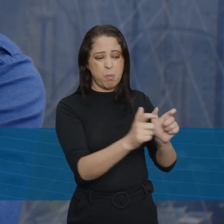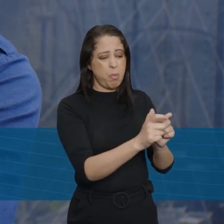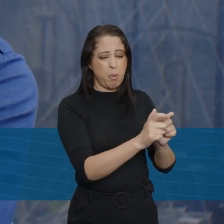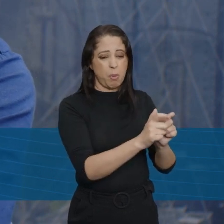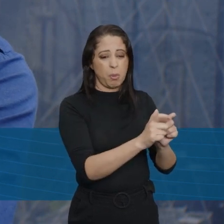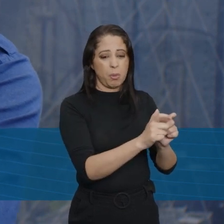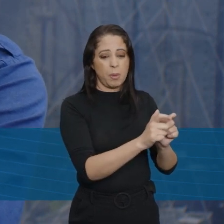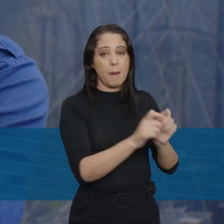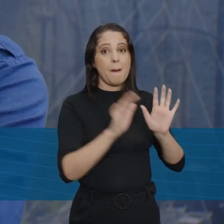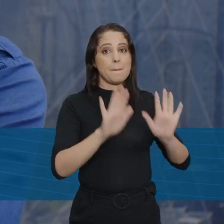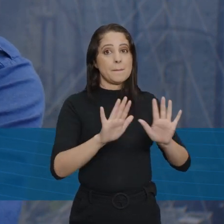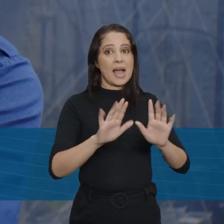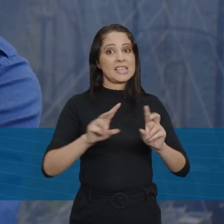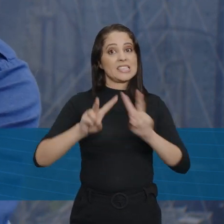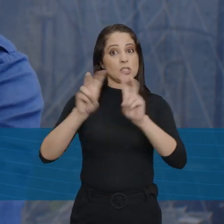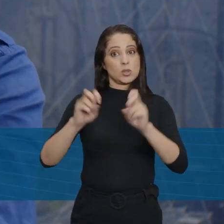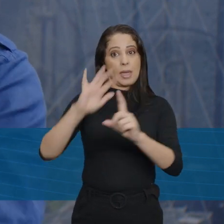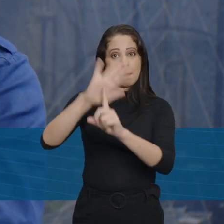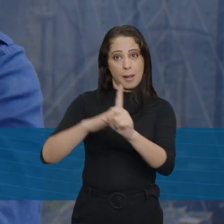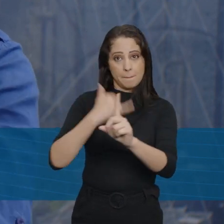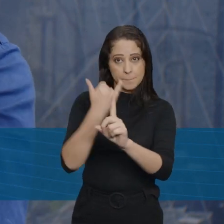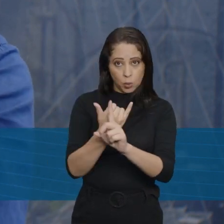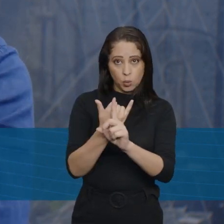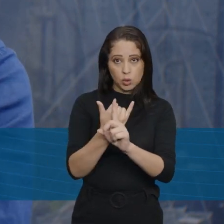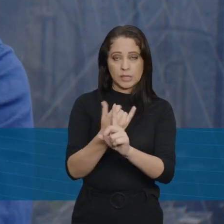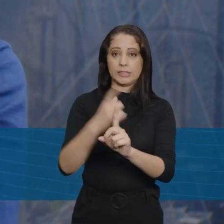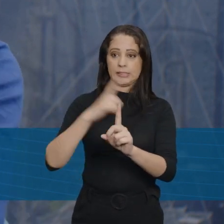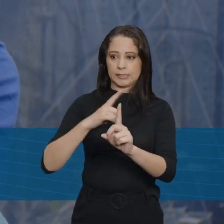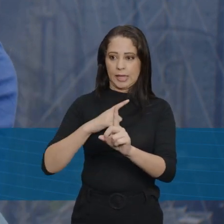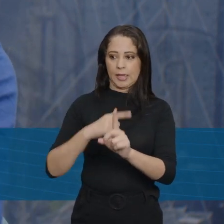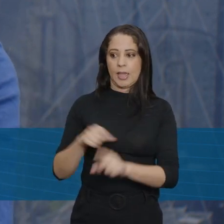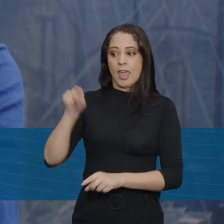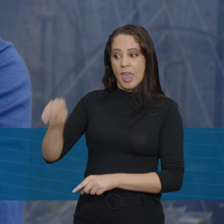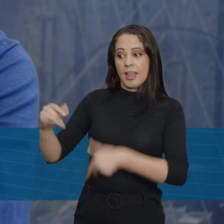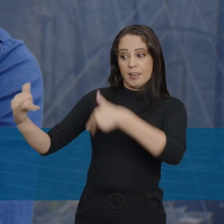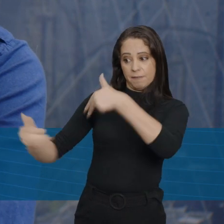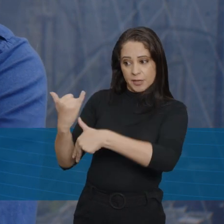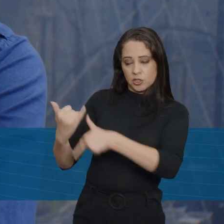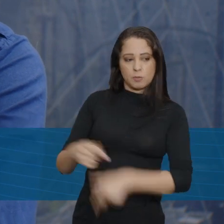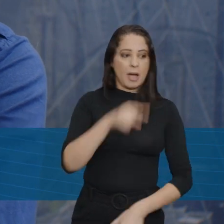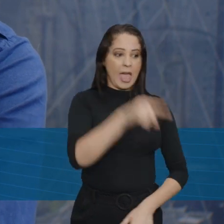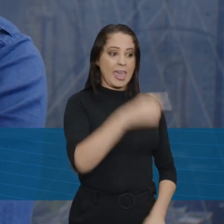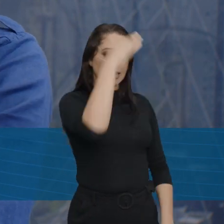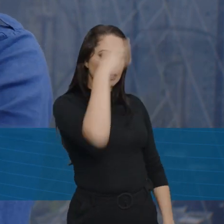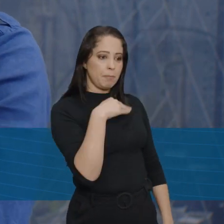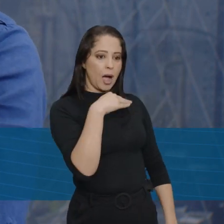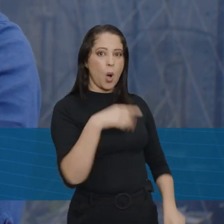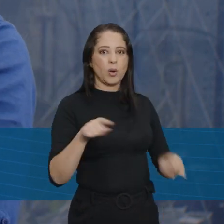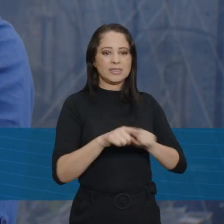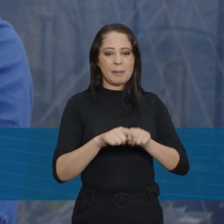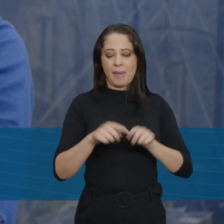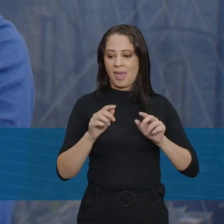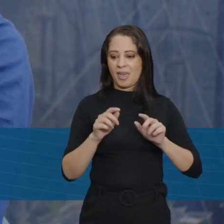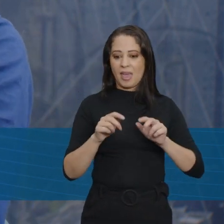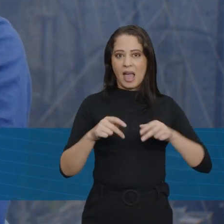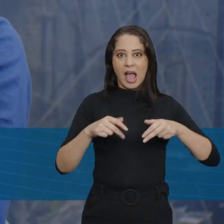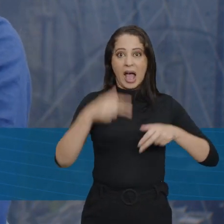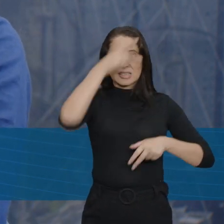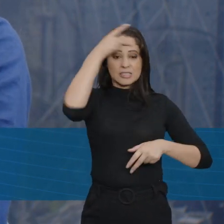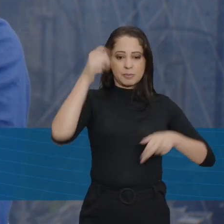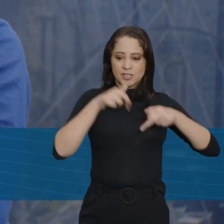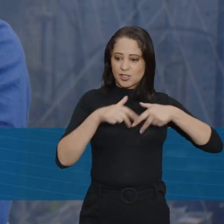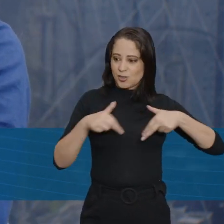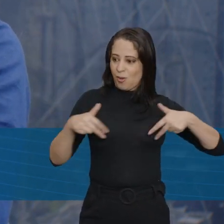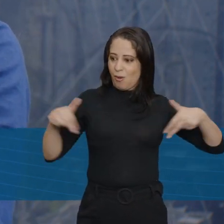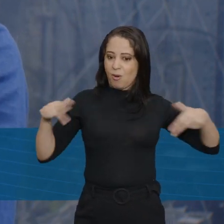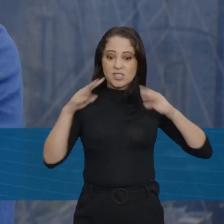certo? Mas quando você fala de bullying, a gente tem a vítima, tem o agressor e tem os espectadores. Então é quem está em volta. Quem está em